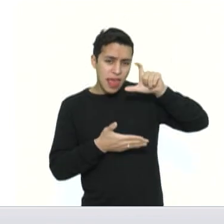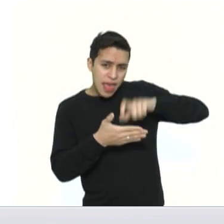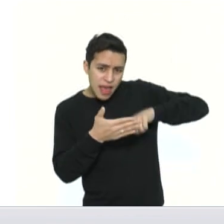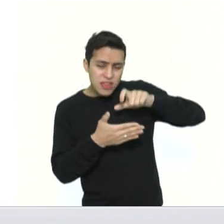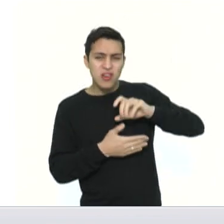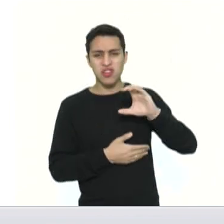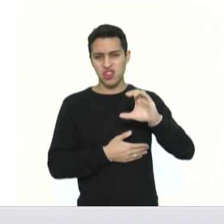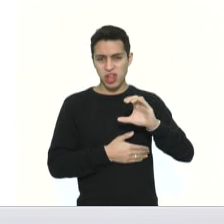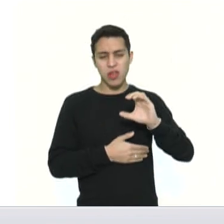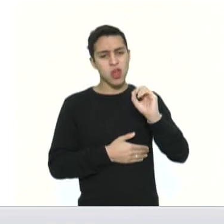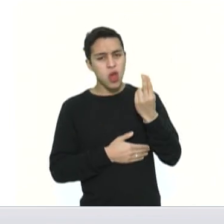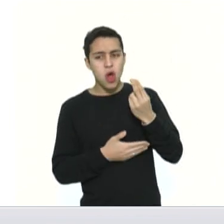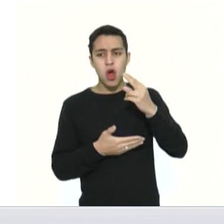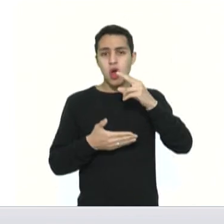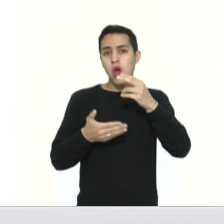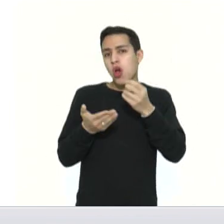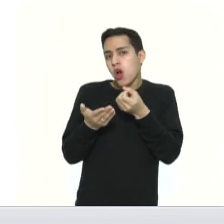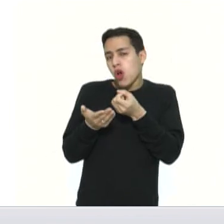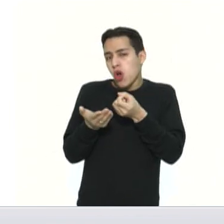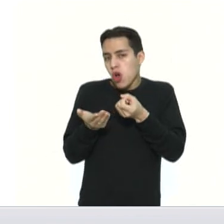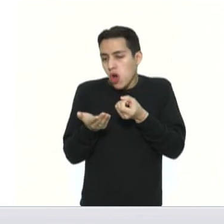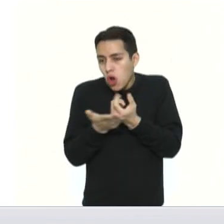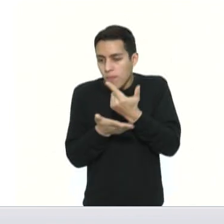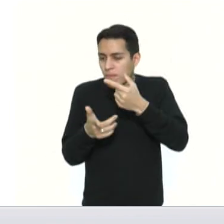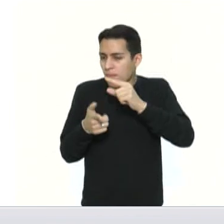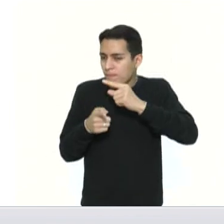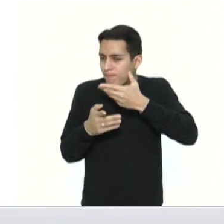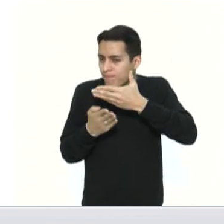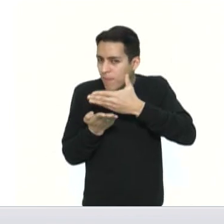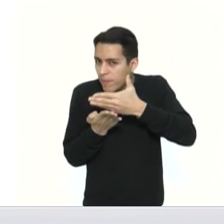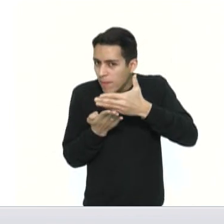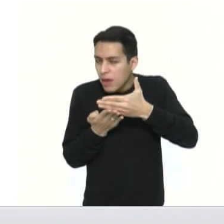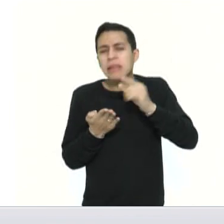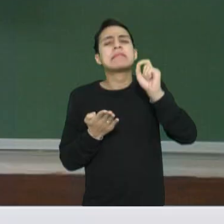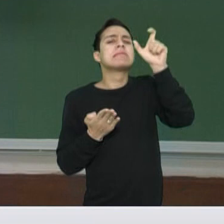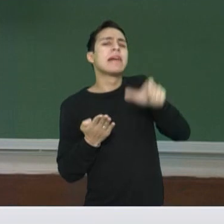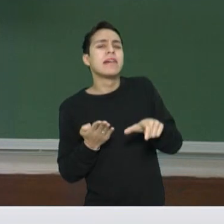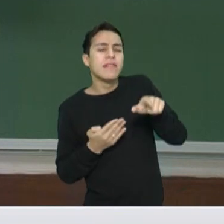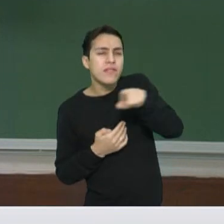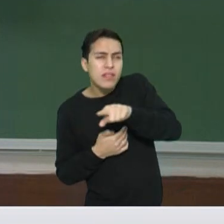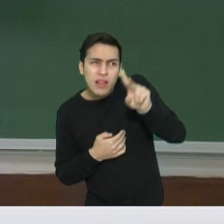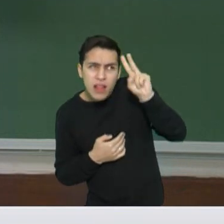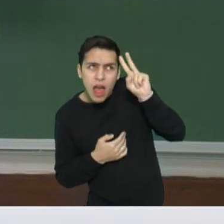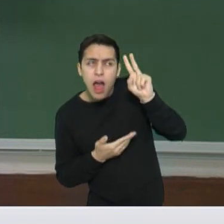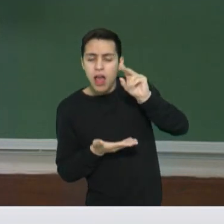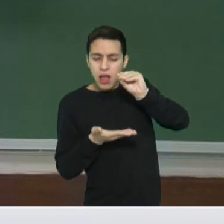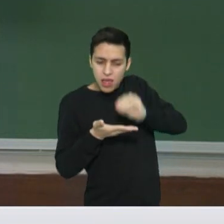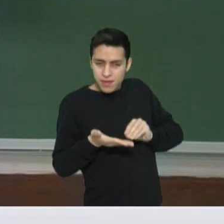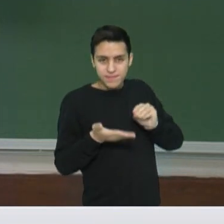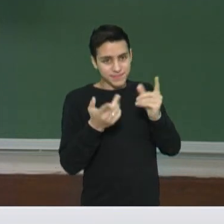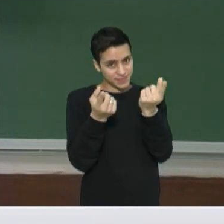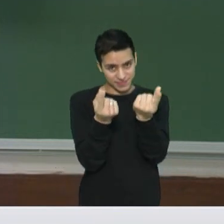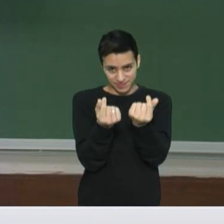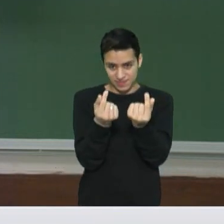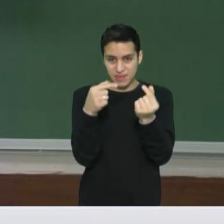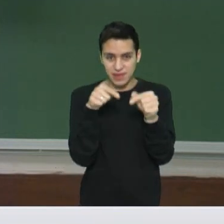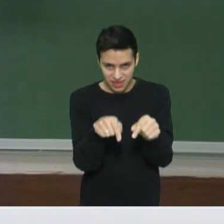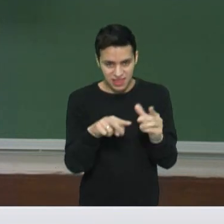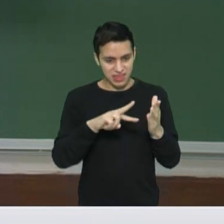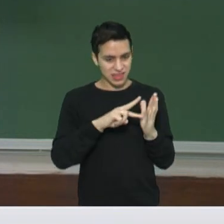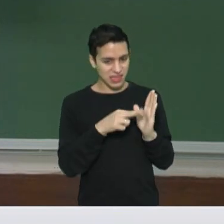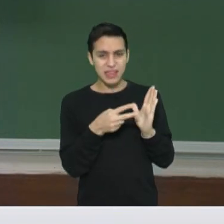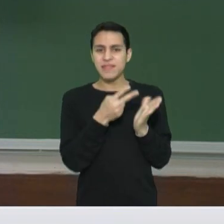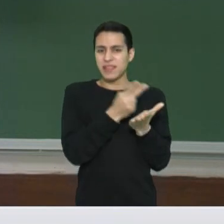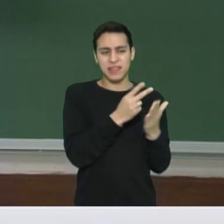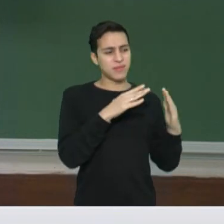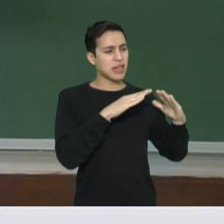ou compra no crediário e quem? Se lembra aí, como o dinheiro é uma fala constante